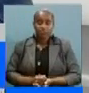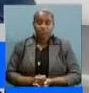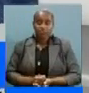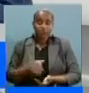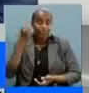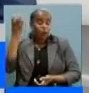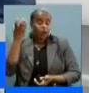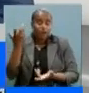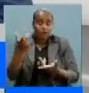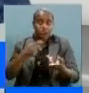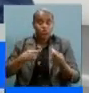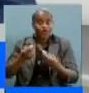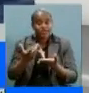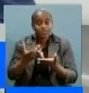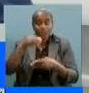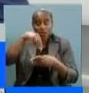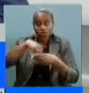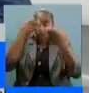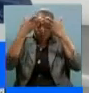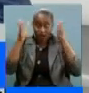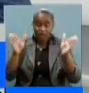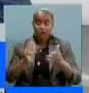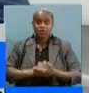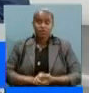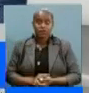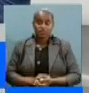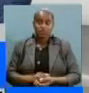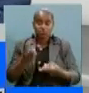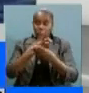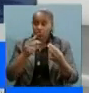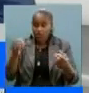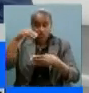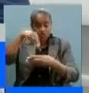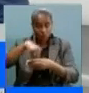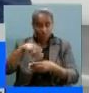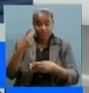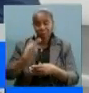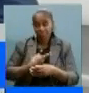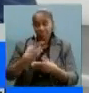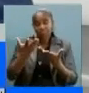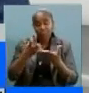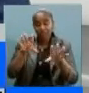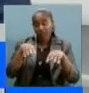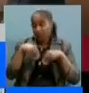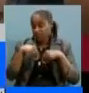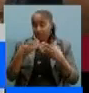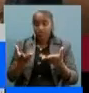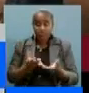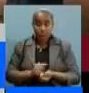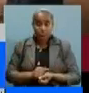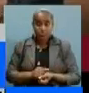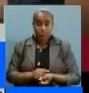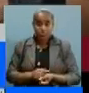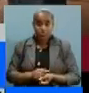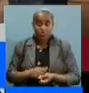num clima de disputa eleitoral, democrática, que os resultados eleitorais sejam aceitos pelos